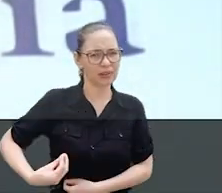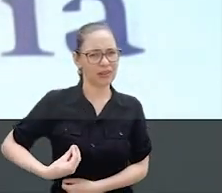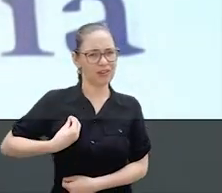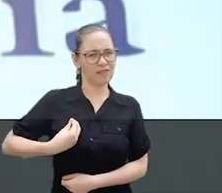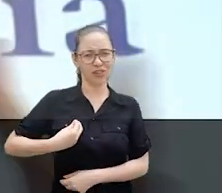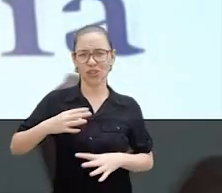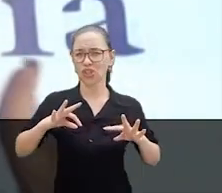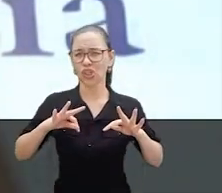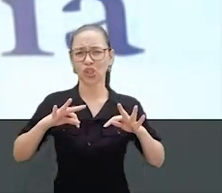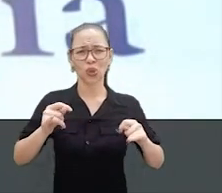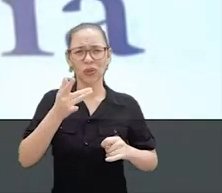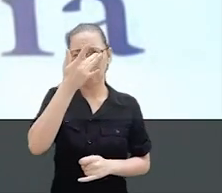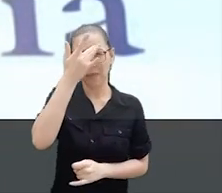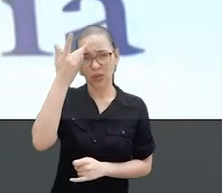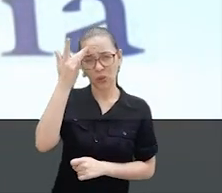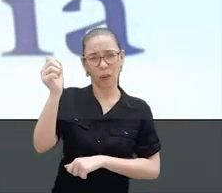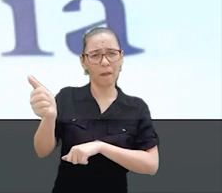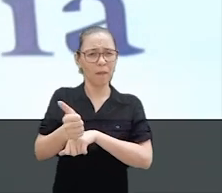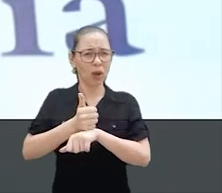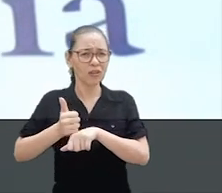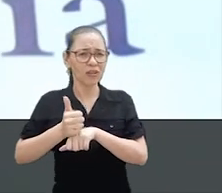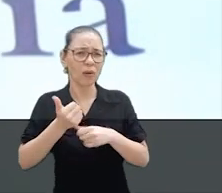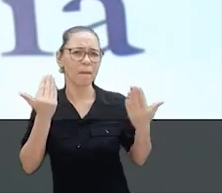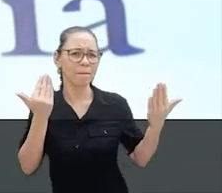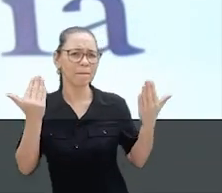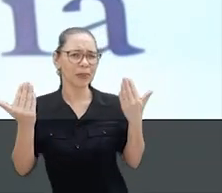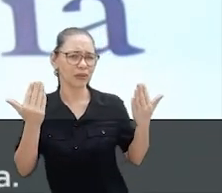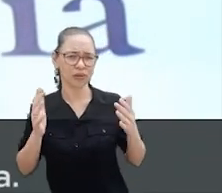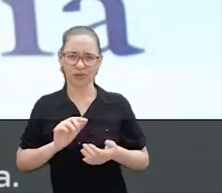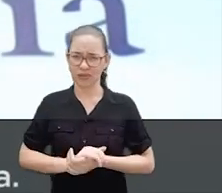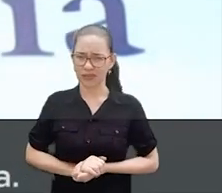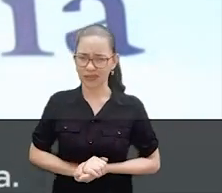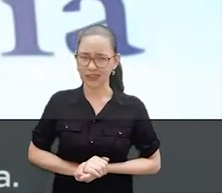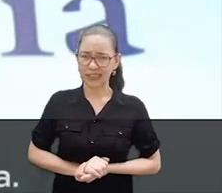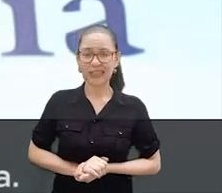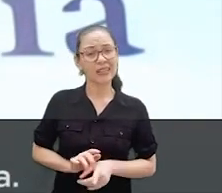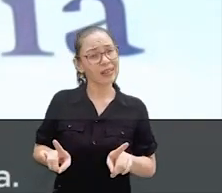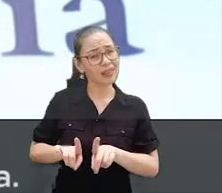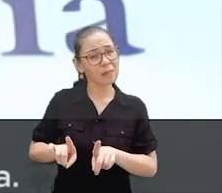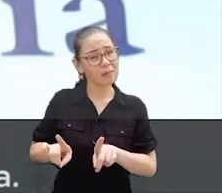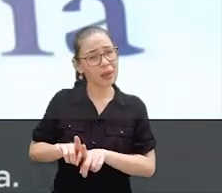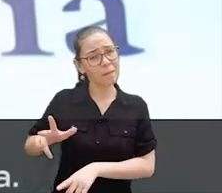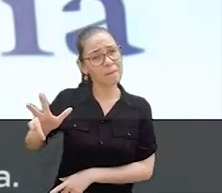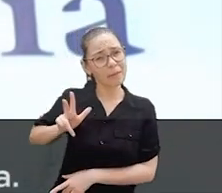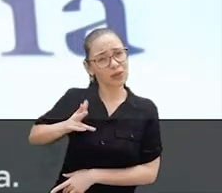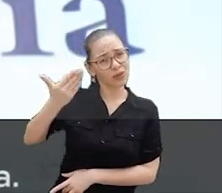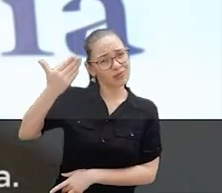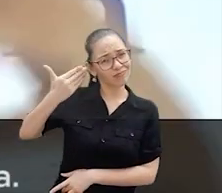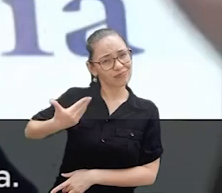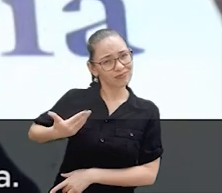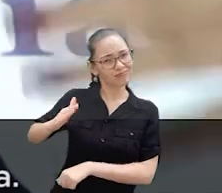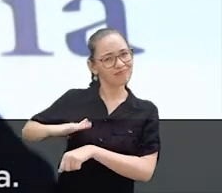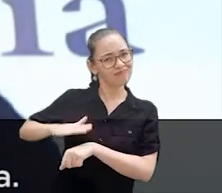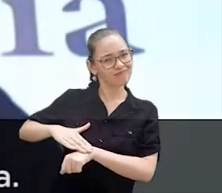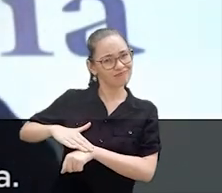Marcos trouxe para todos nós. E aí queria fazer esse destaque especial também na minha vida pessoal e